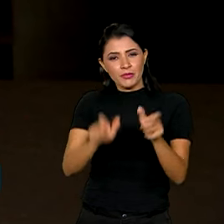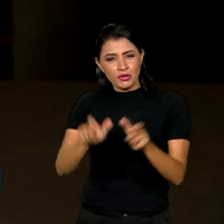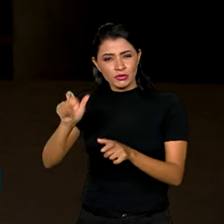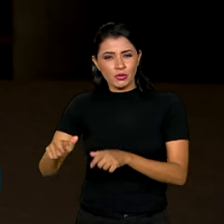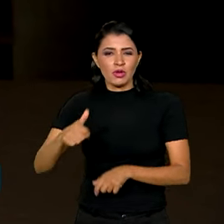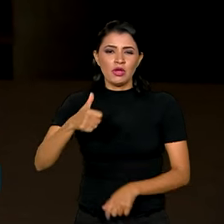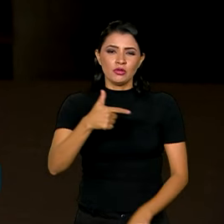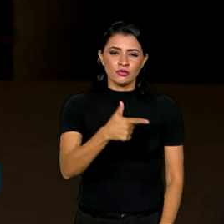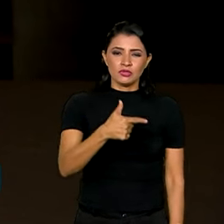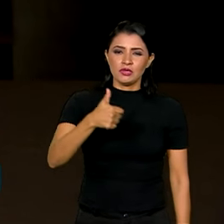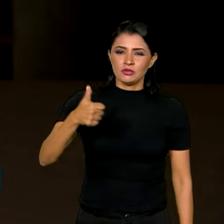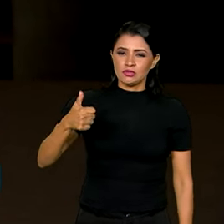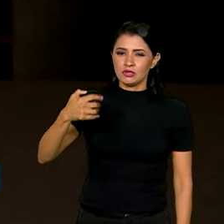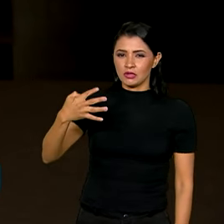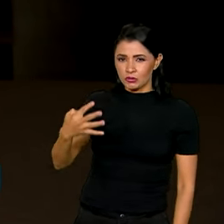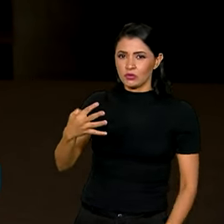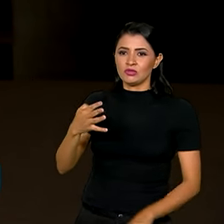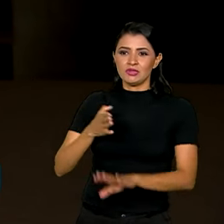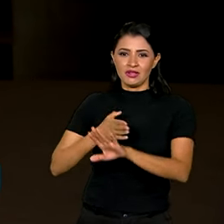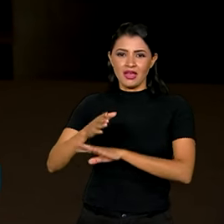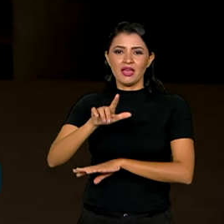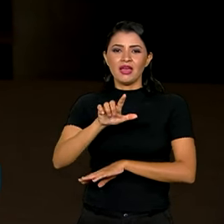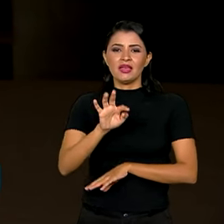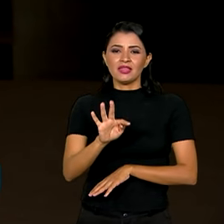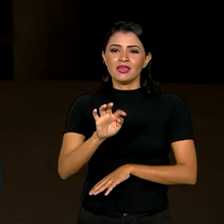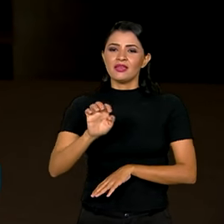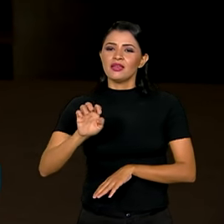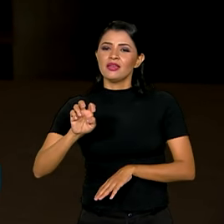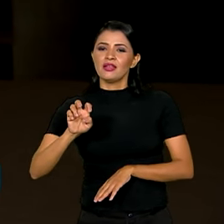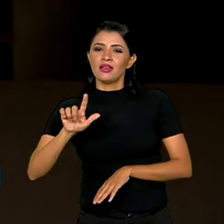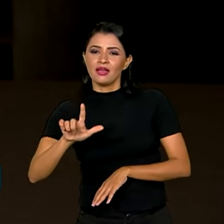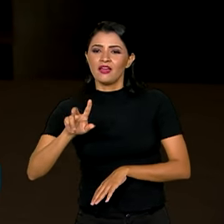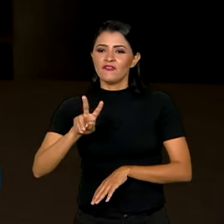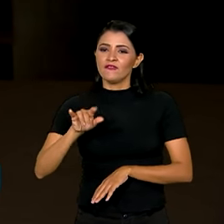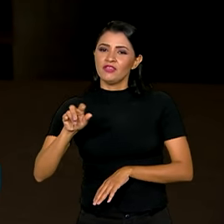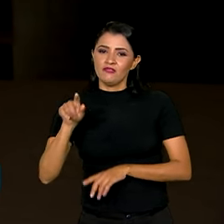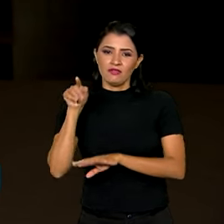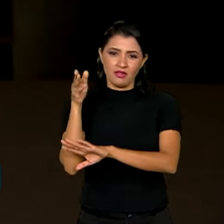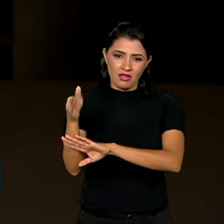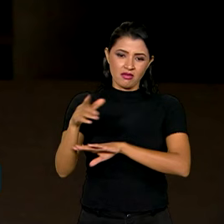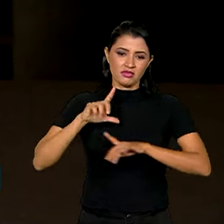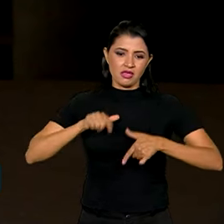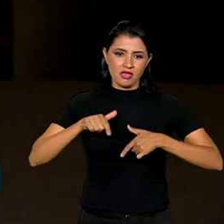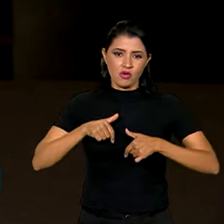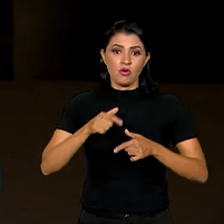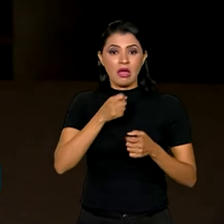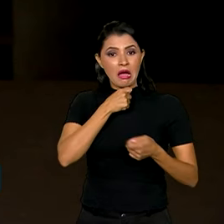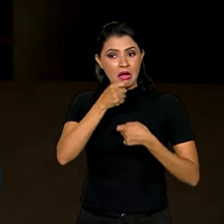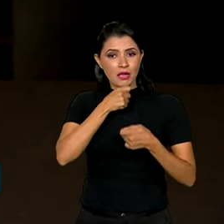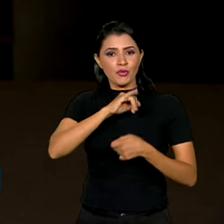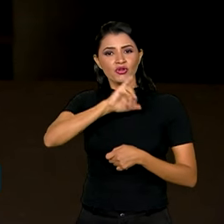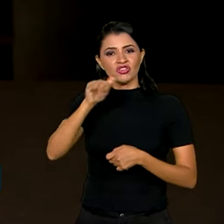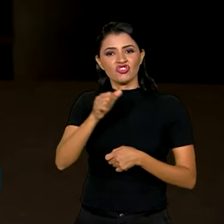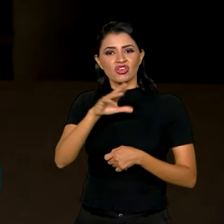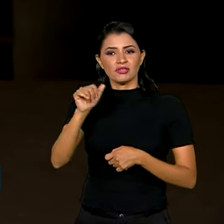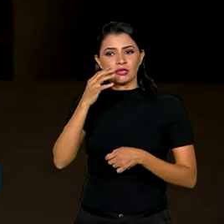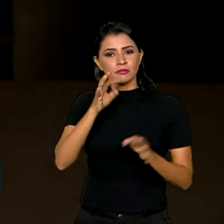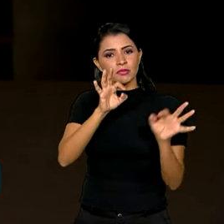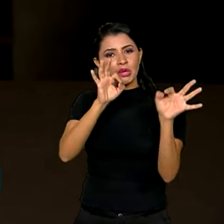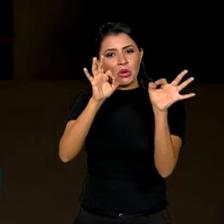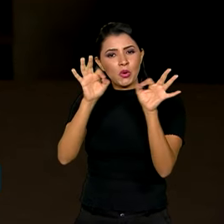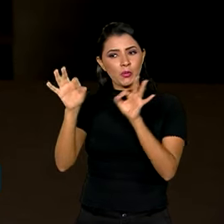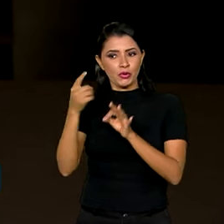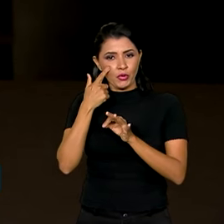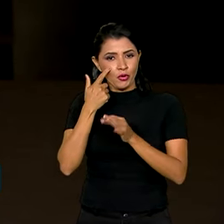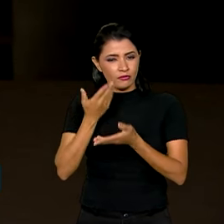com 214 brasileiros, decolou de Tel Aviv, em Israel. A repórter Jéssica Gonçalves acompanhou a chegada desses brasileiros. Vamos